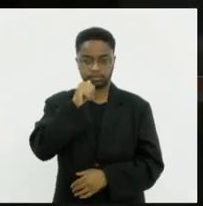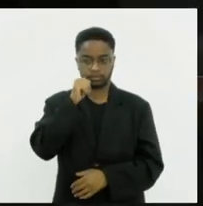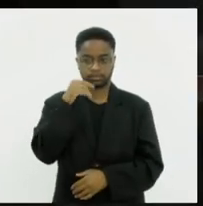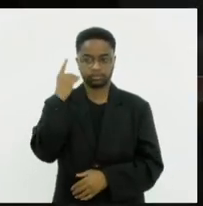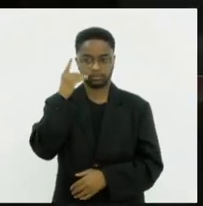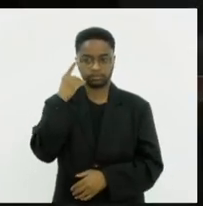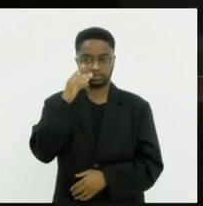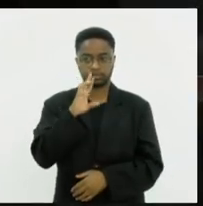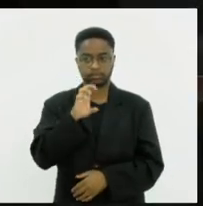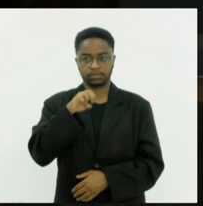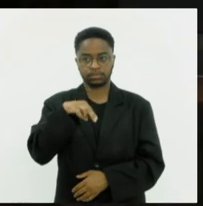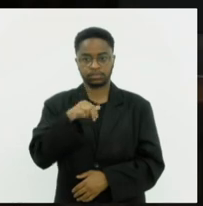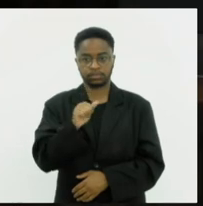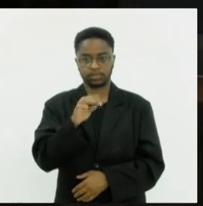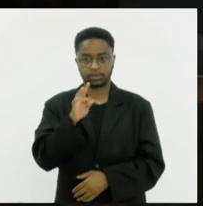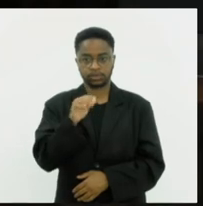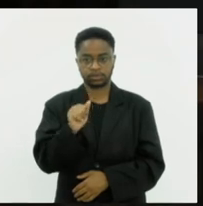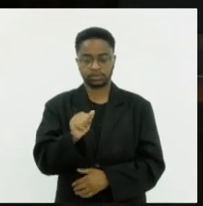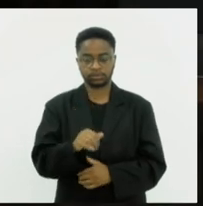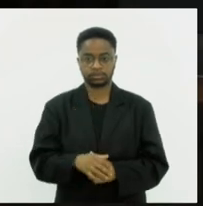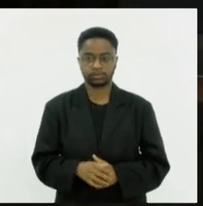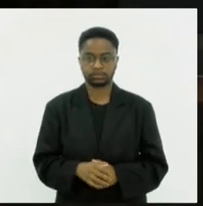deputada Renata Souza.